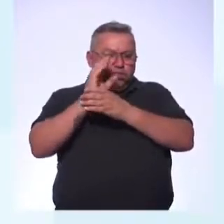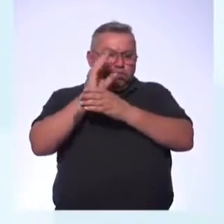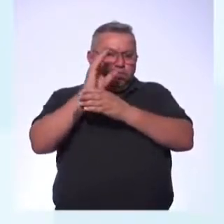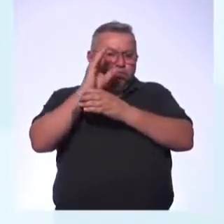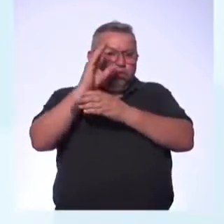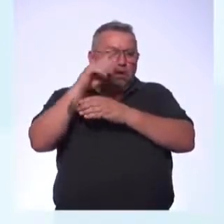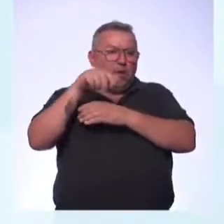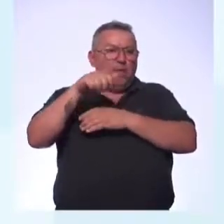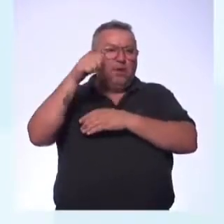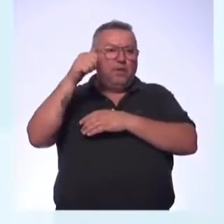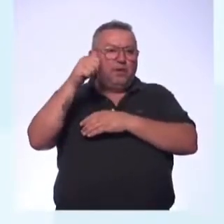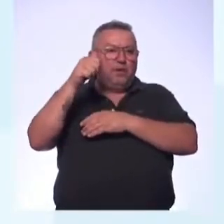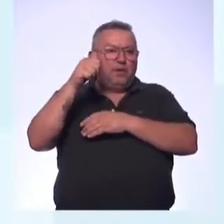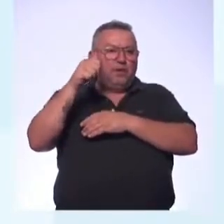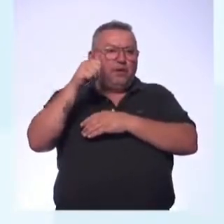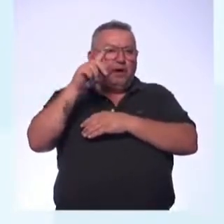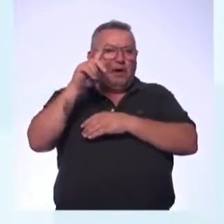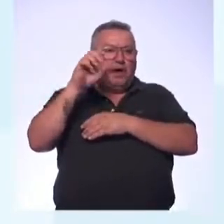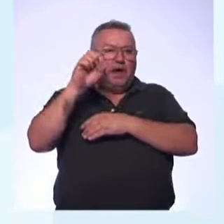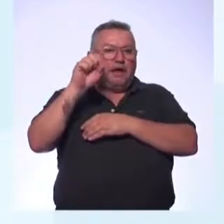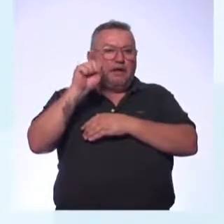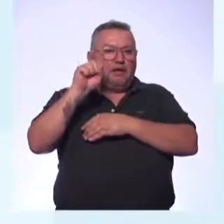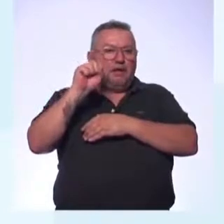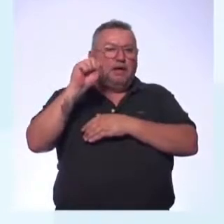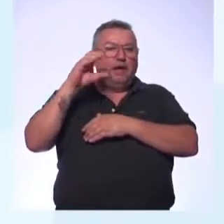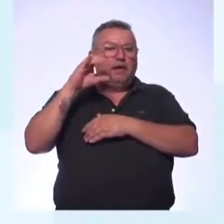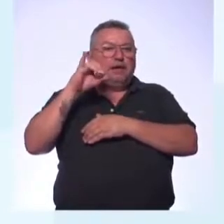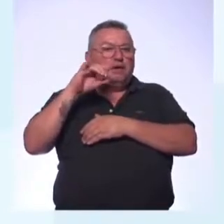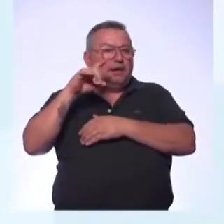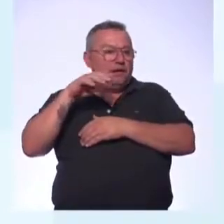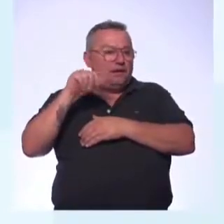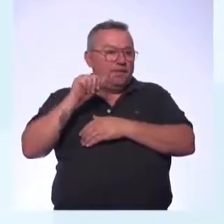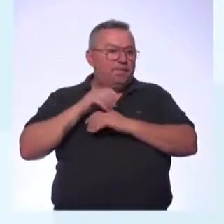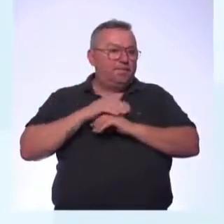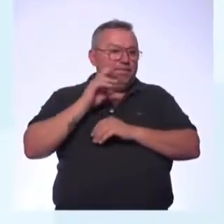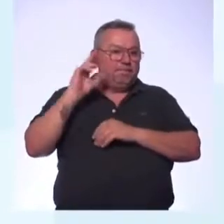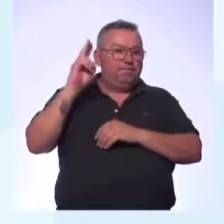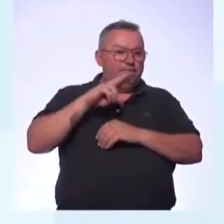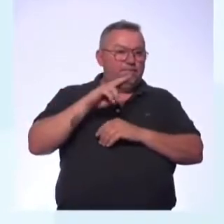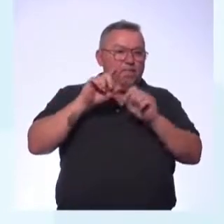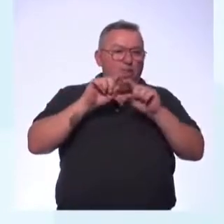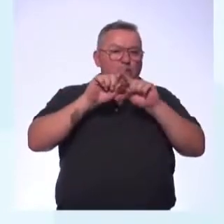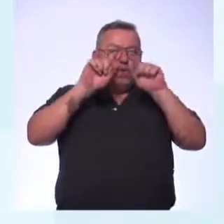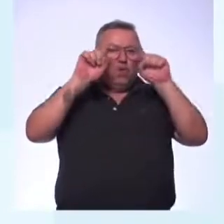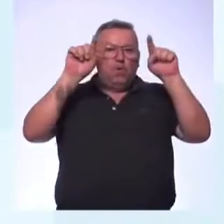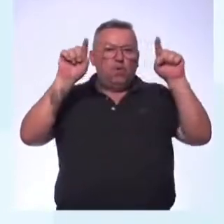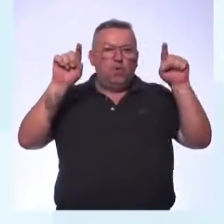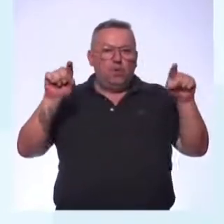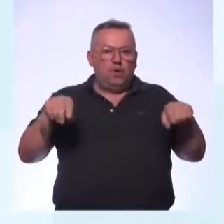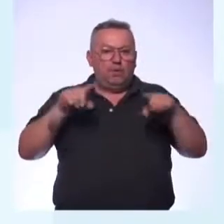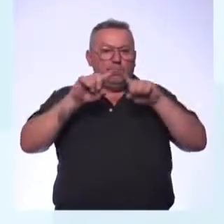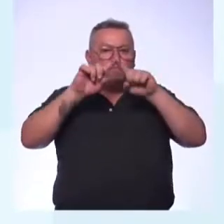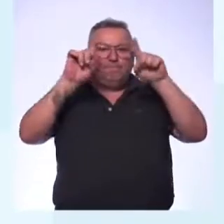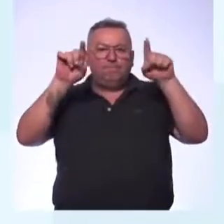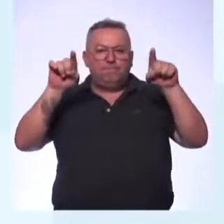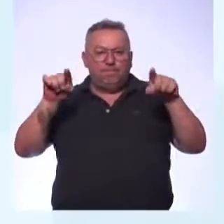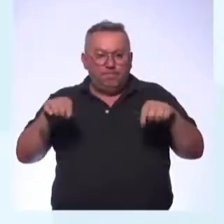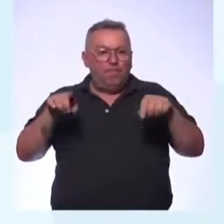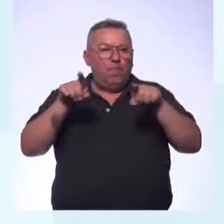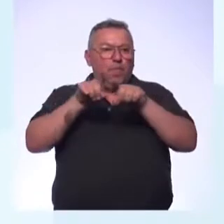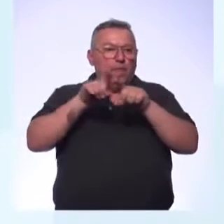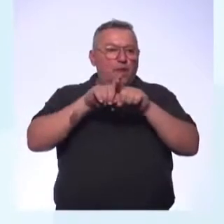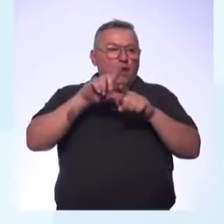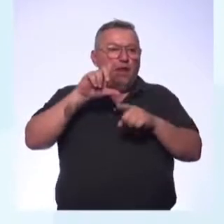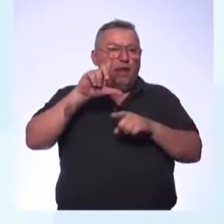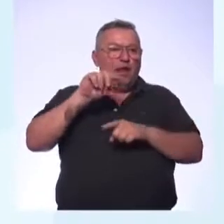soltando primeiramente gases e cinzas. Tá? Por isso que vocês estão vendo lá um grande volume de cinzas. E a